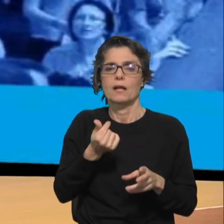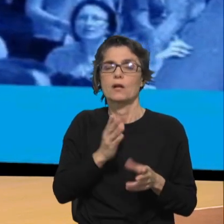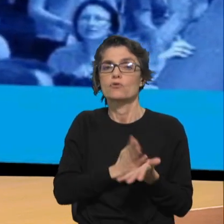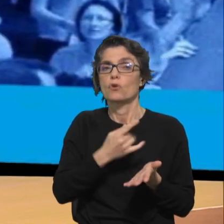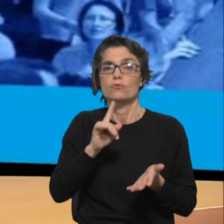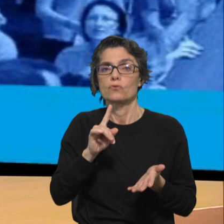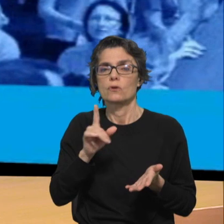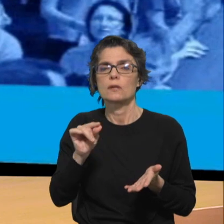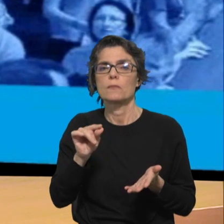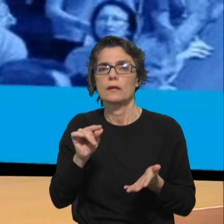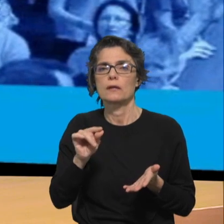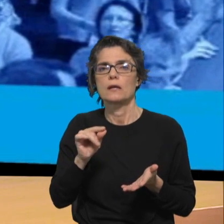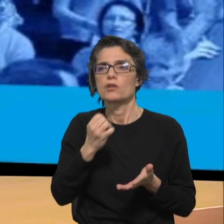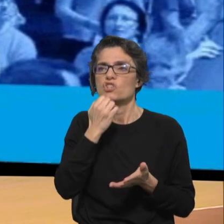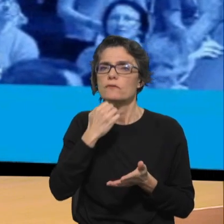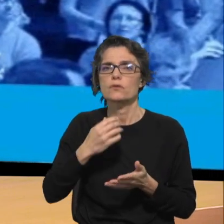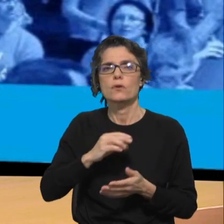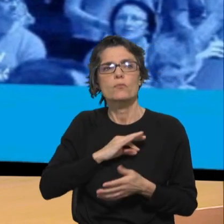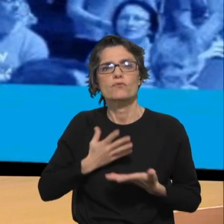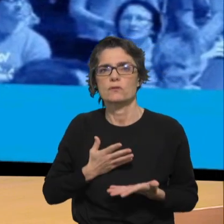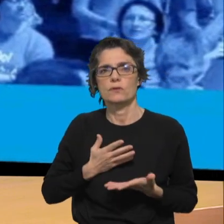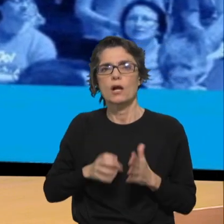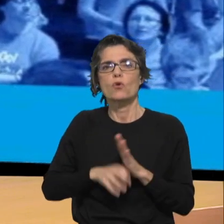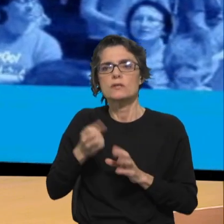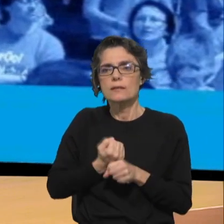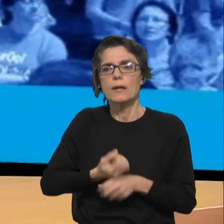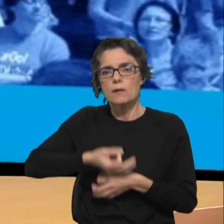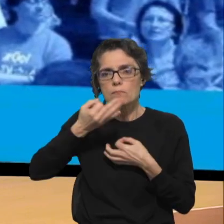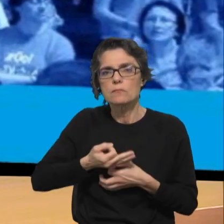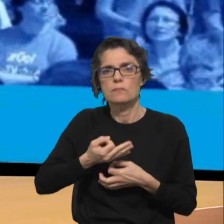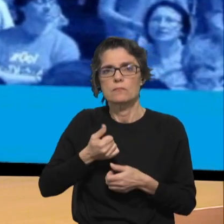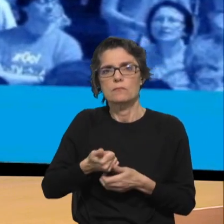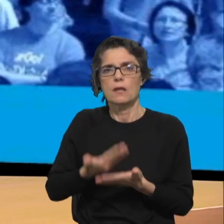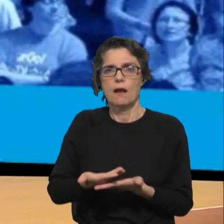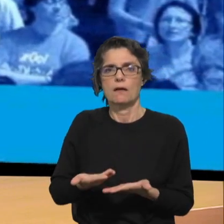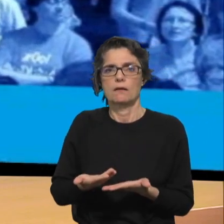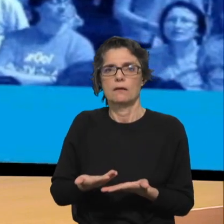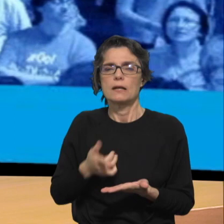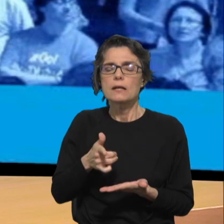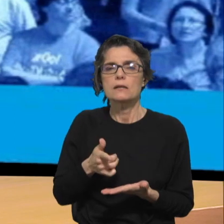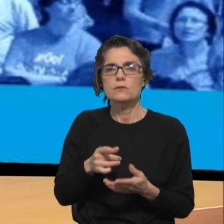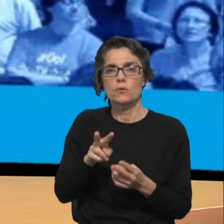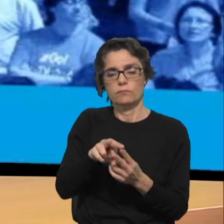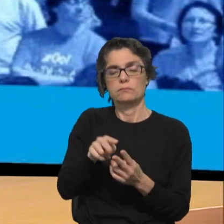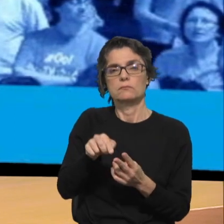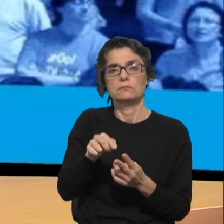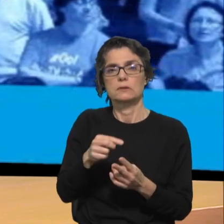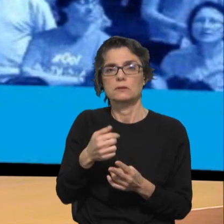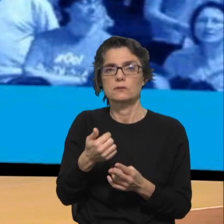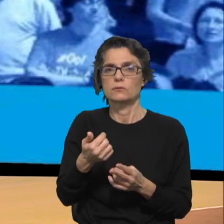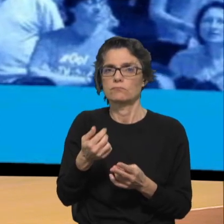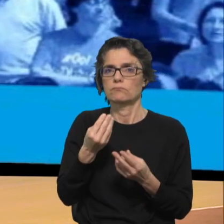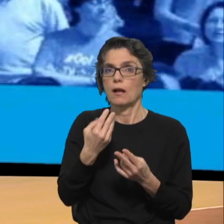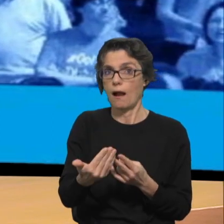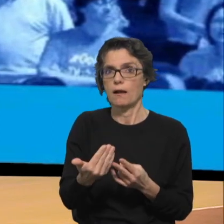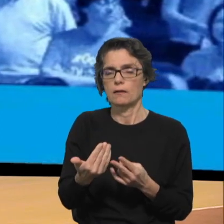uma recompensa de satisfação profissional, de saber que têm condições para fazer um bom trabalho. Creio que quando estas duas condições estiverem reunidas, os